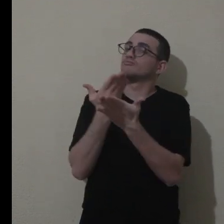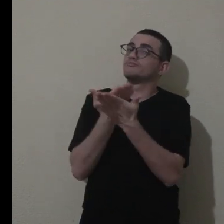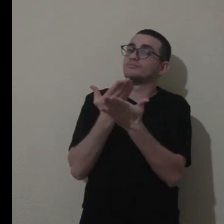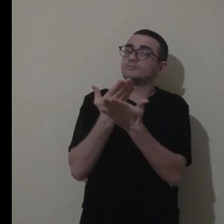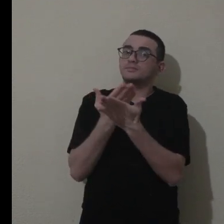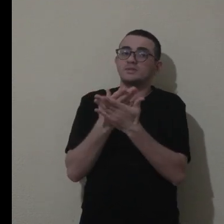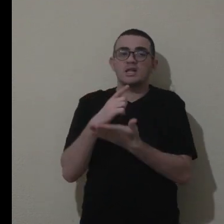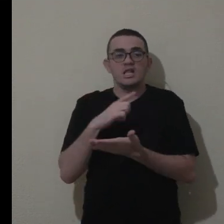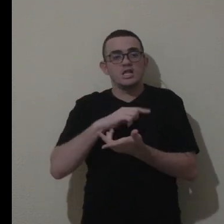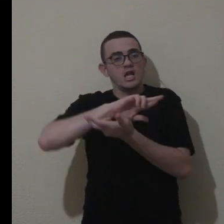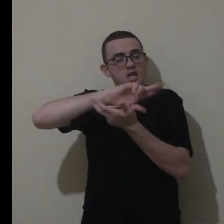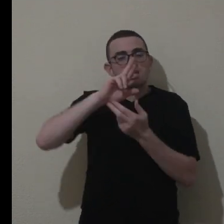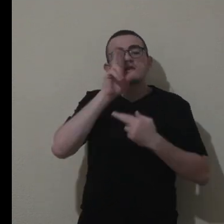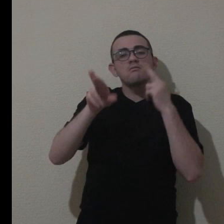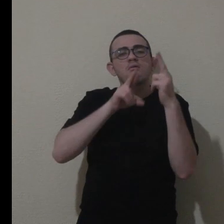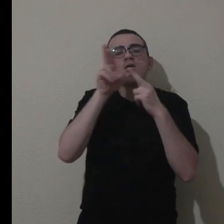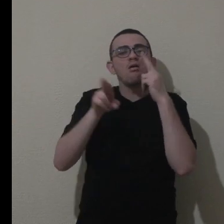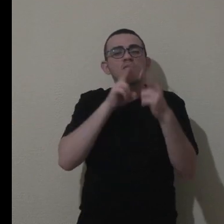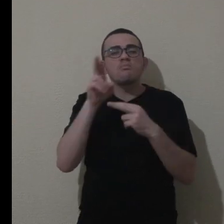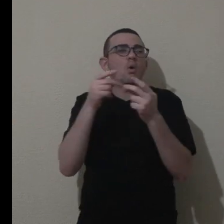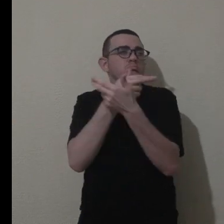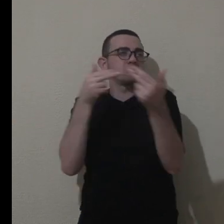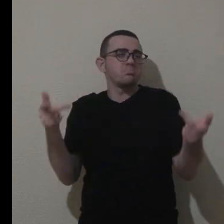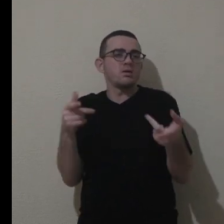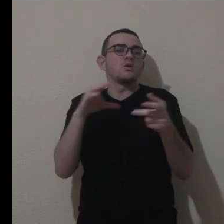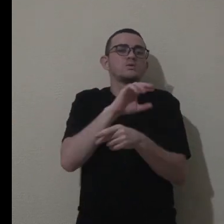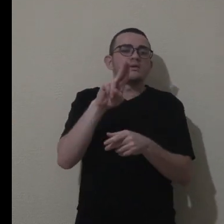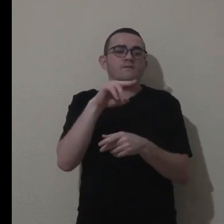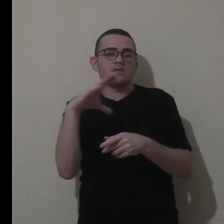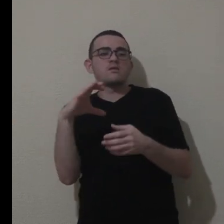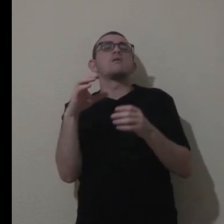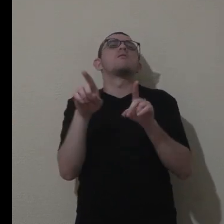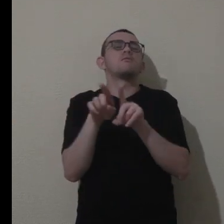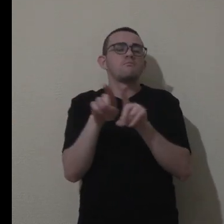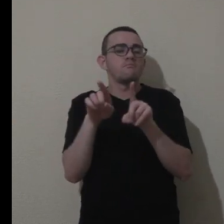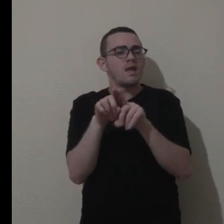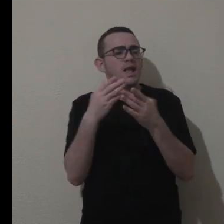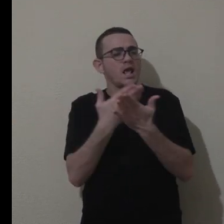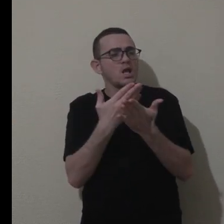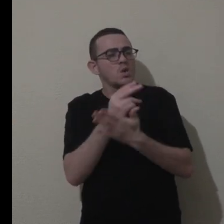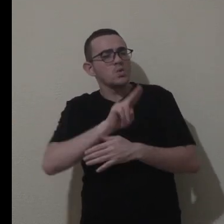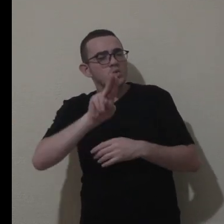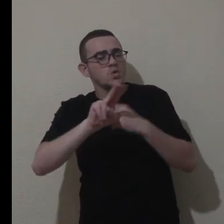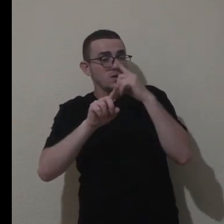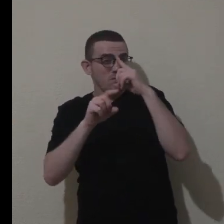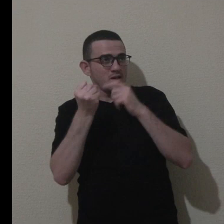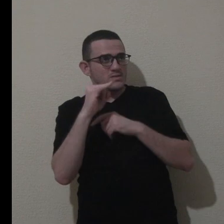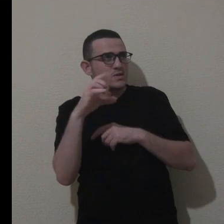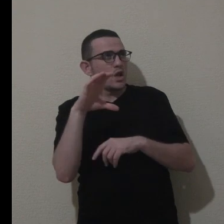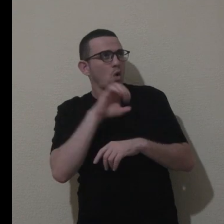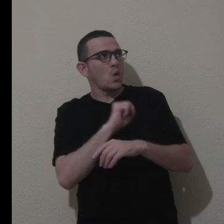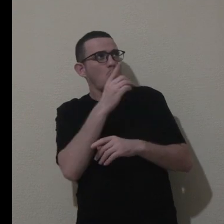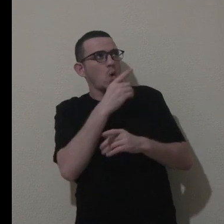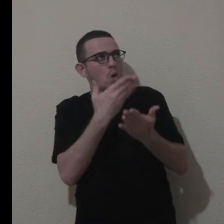estudo, né, que tem vários resultados que advêm dela, o CDC faz muito, e até para quem curte